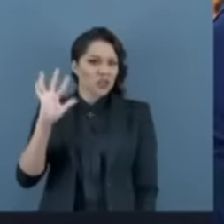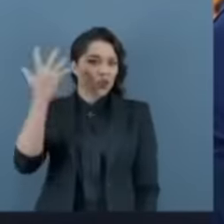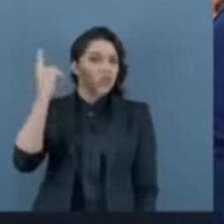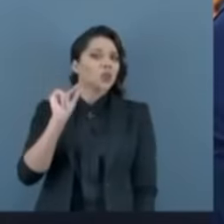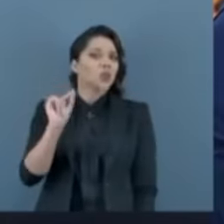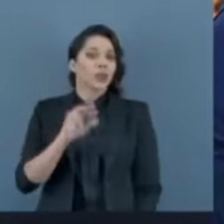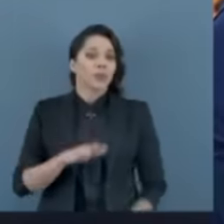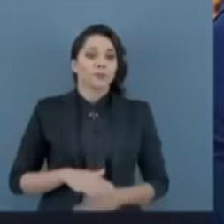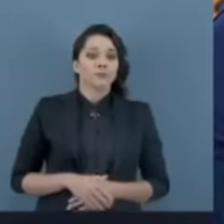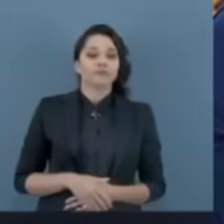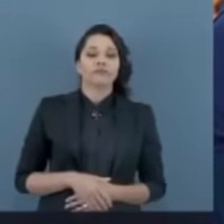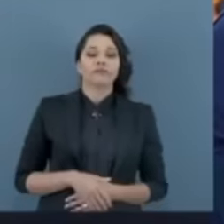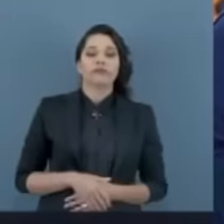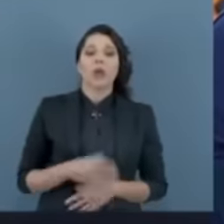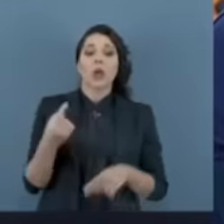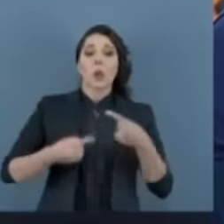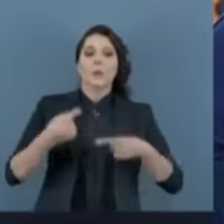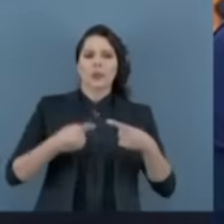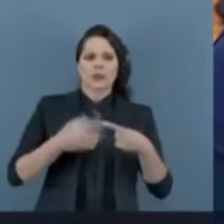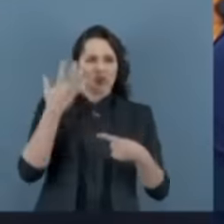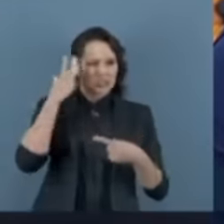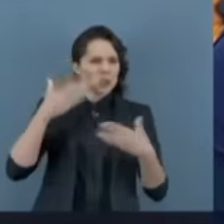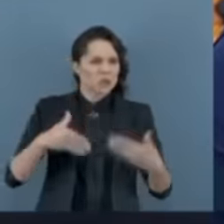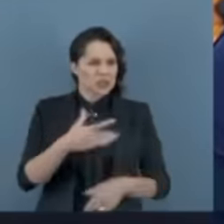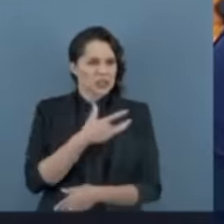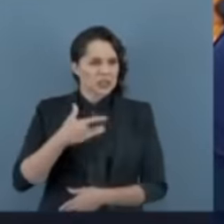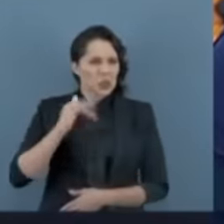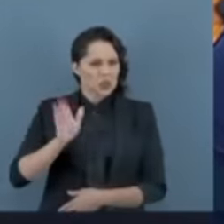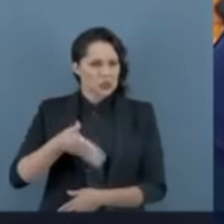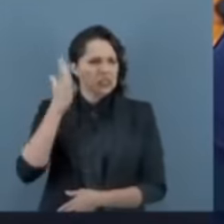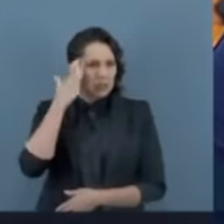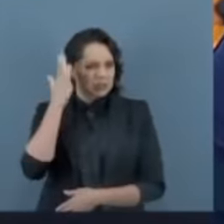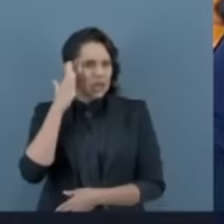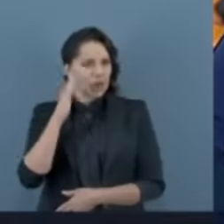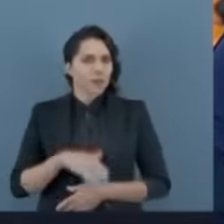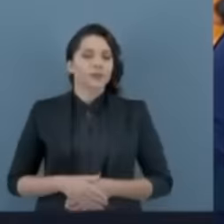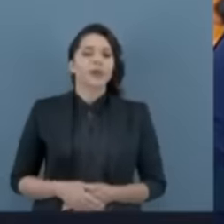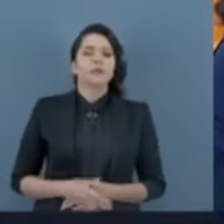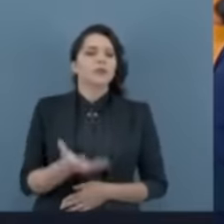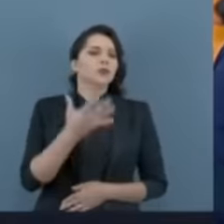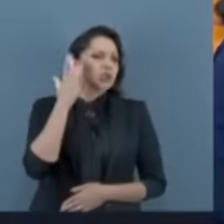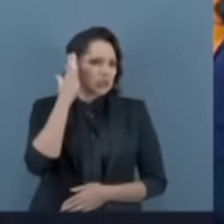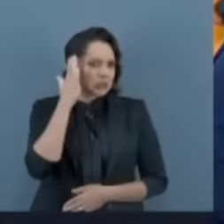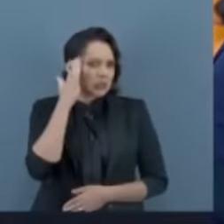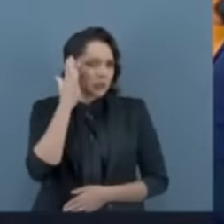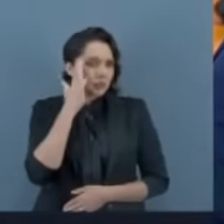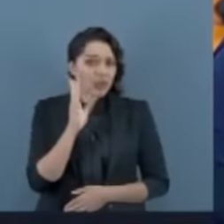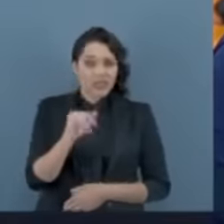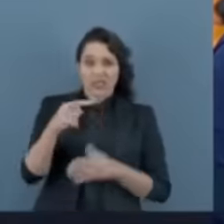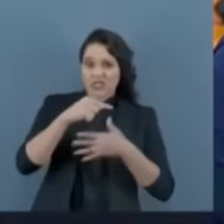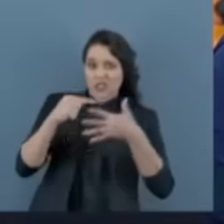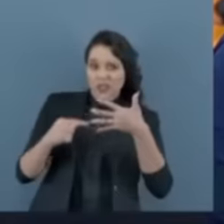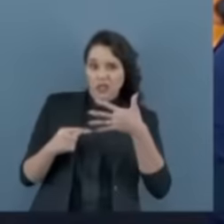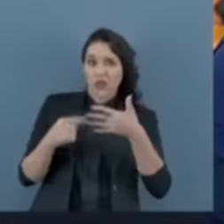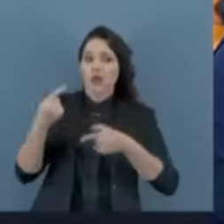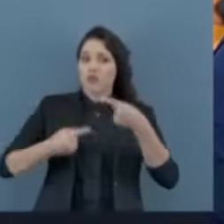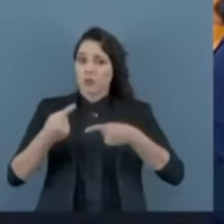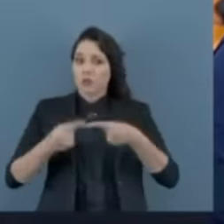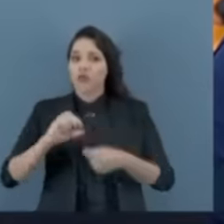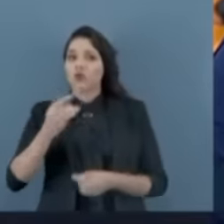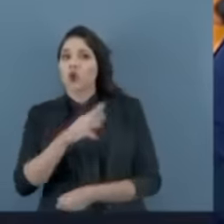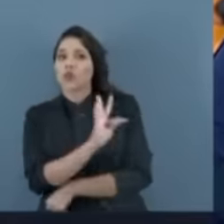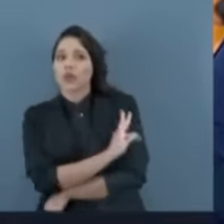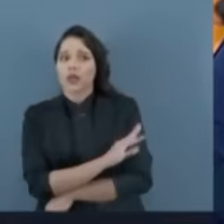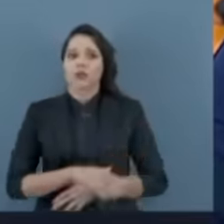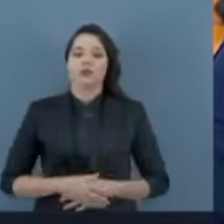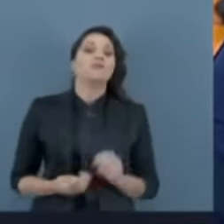ó. Então, uma polêmica danada, acho que até o Ministério da Saúde já soltou uma nota, mas eu queria saber se esse critério foi político ou foi técnico.